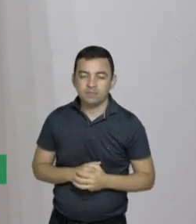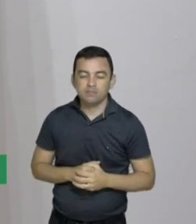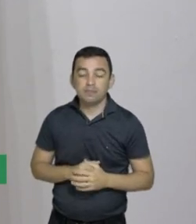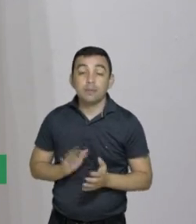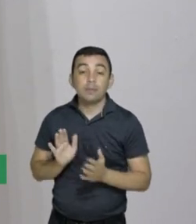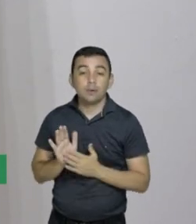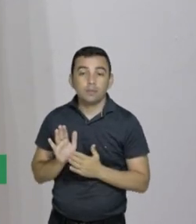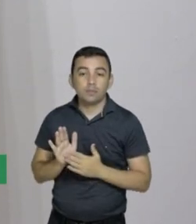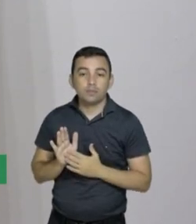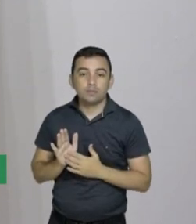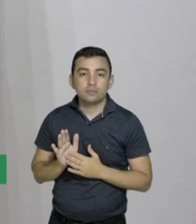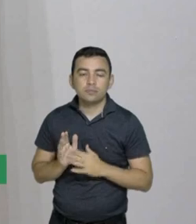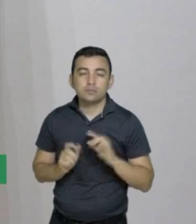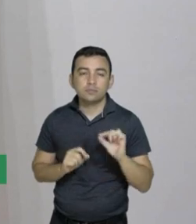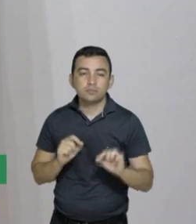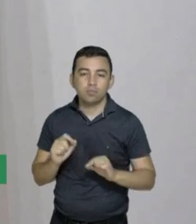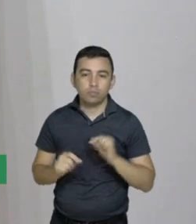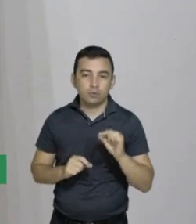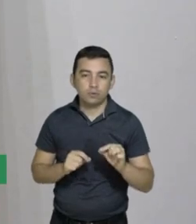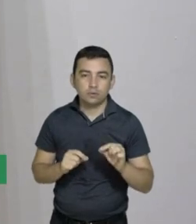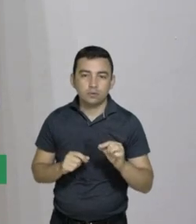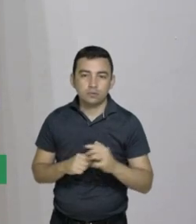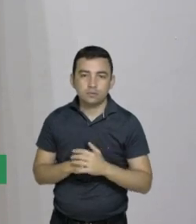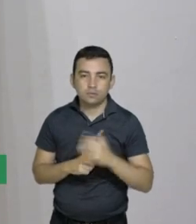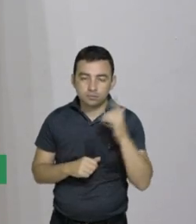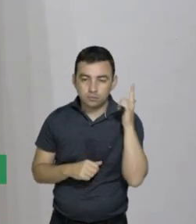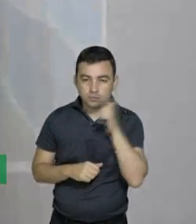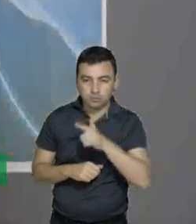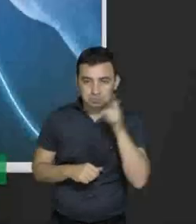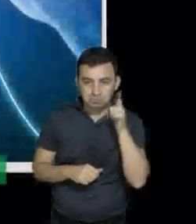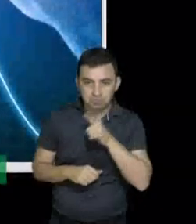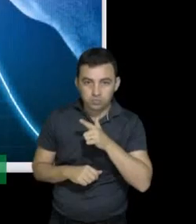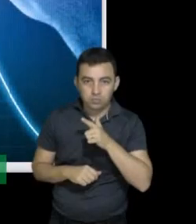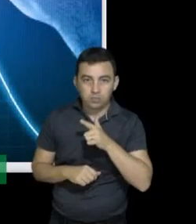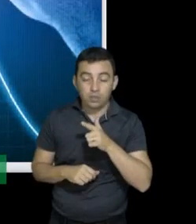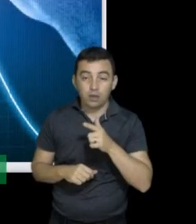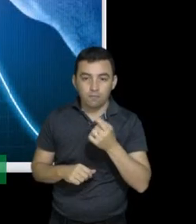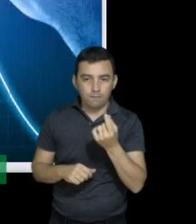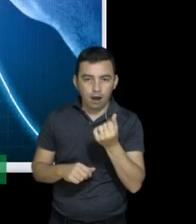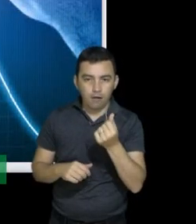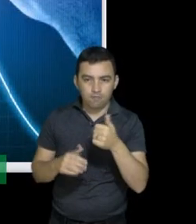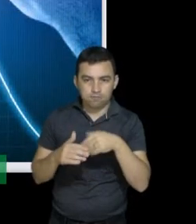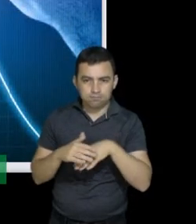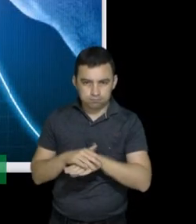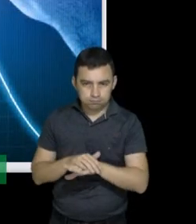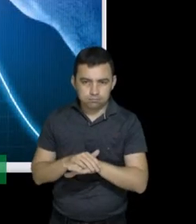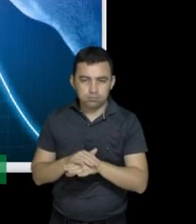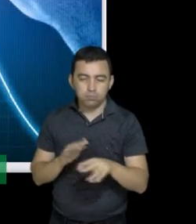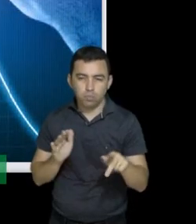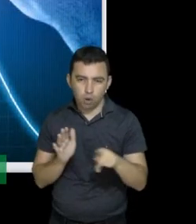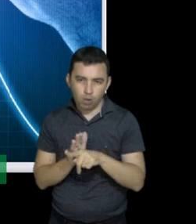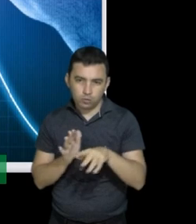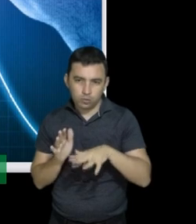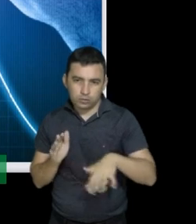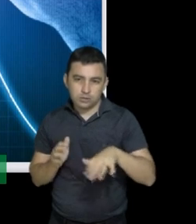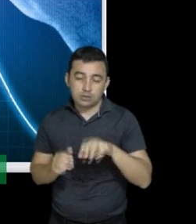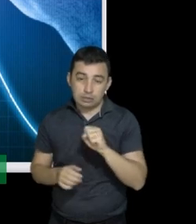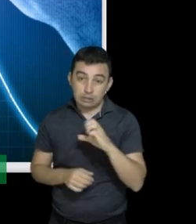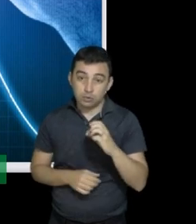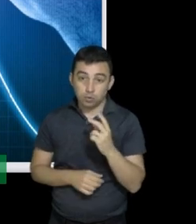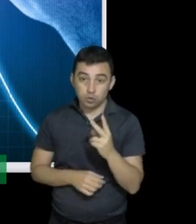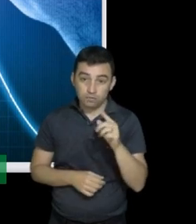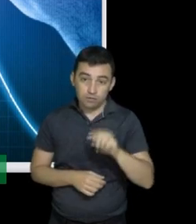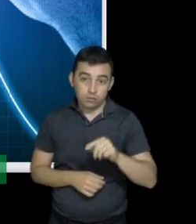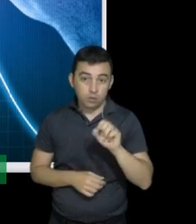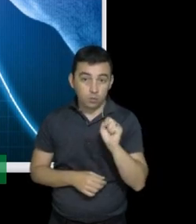é recolocar nos cofres do Estado de Santa Catarina cerca de 2,8